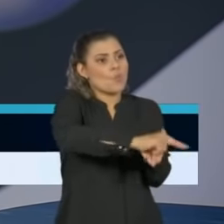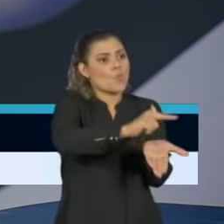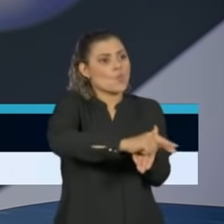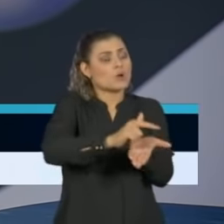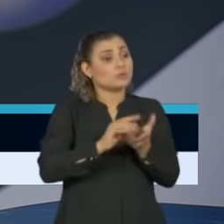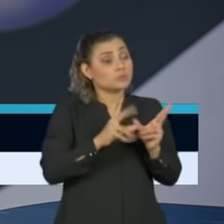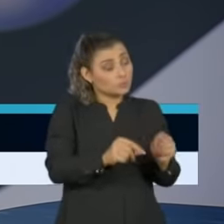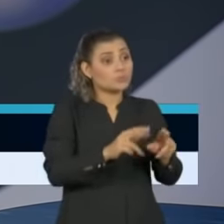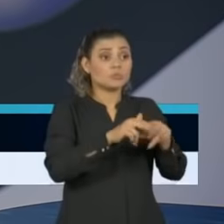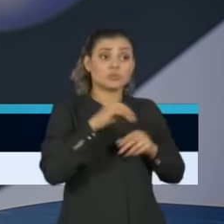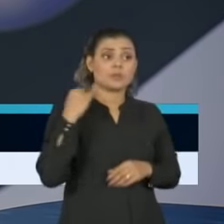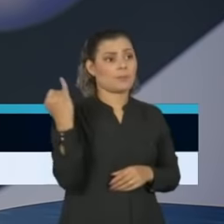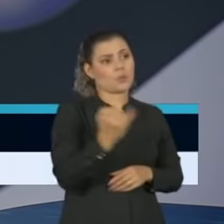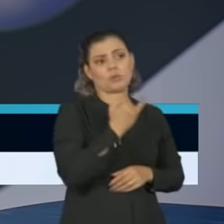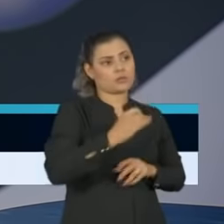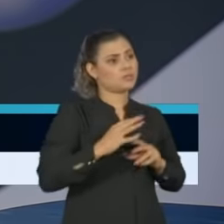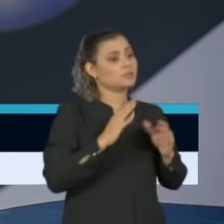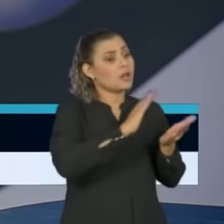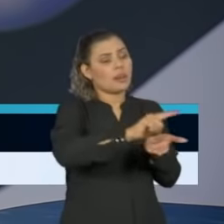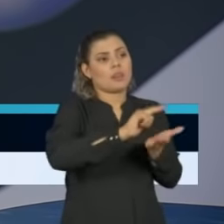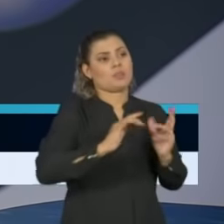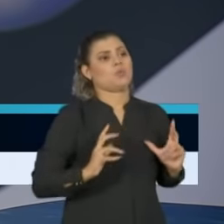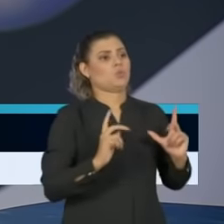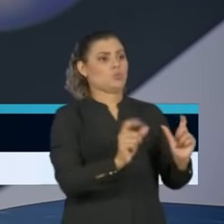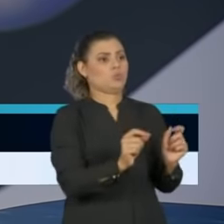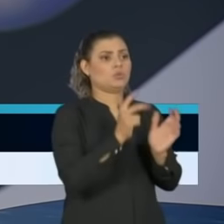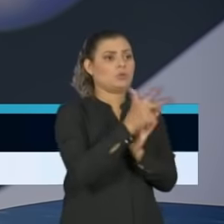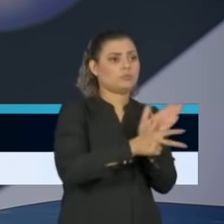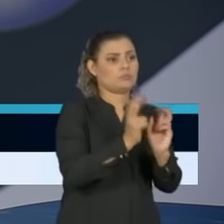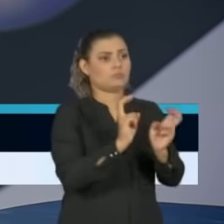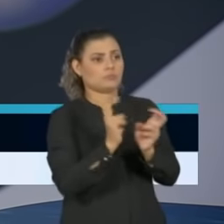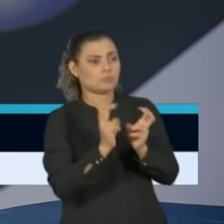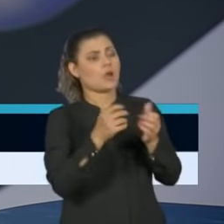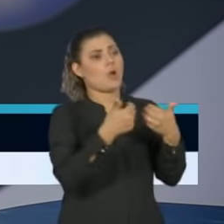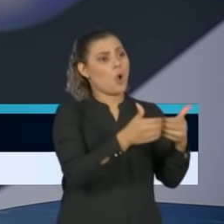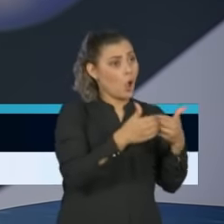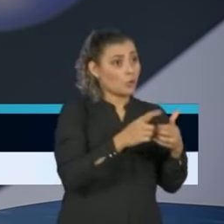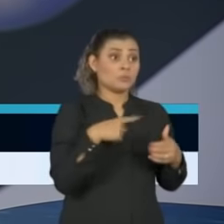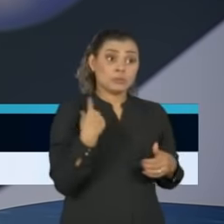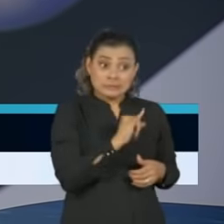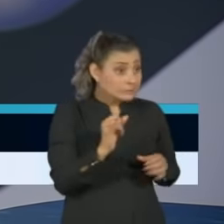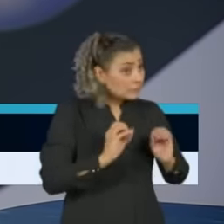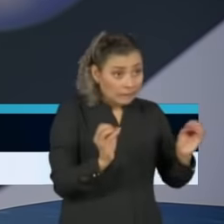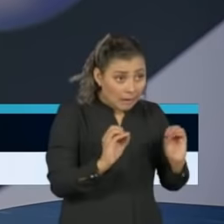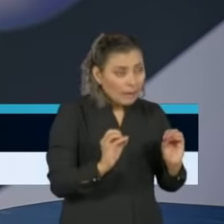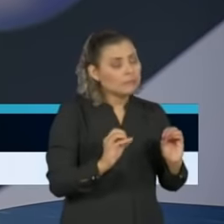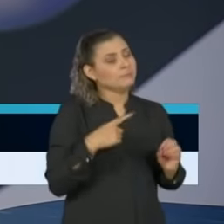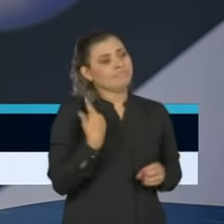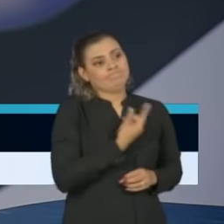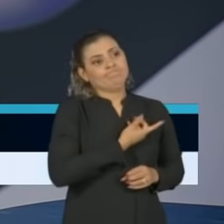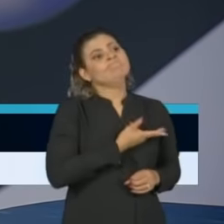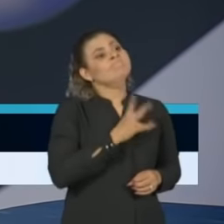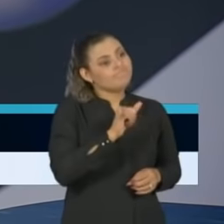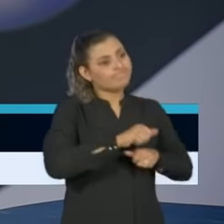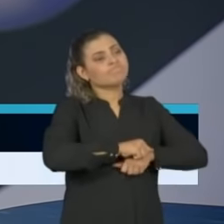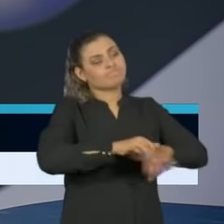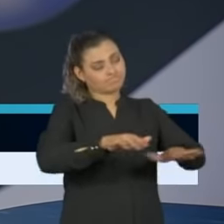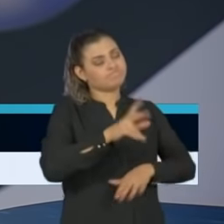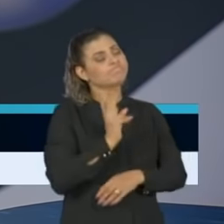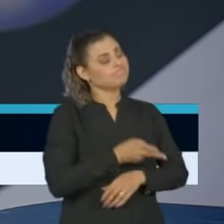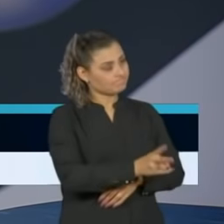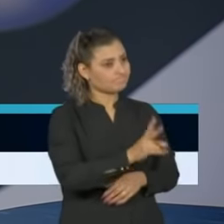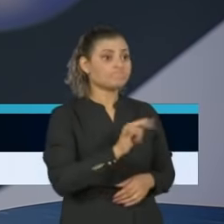confinamento é crucial. Então, eu acho, se isso não for instituído, a gente corre o risco de criar situações infectórium, se